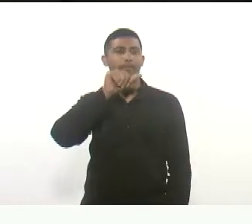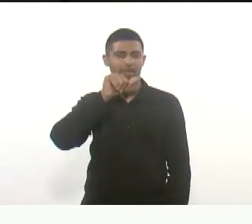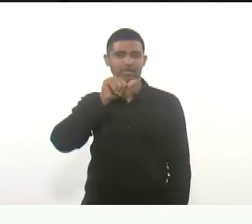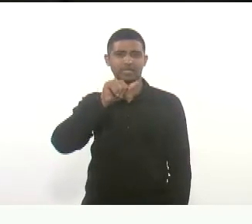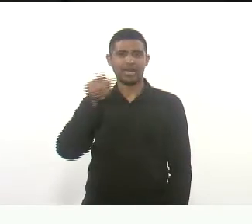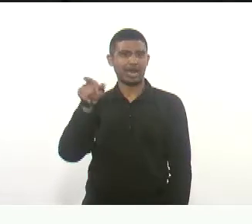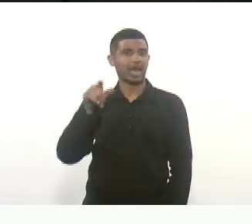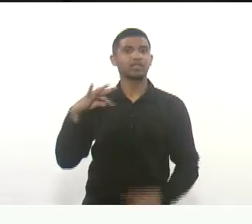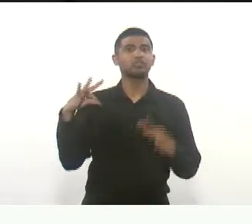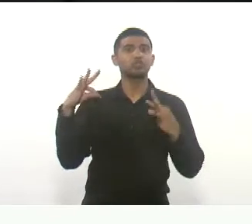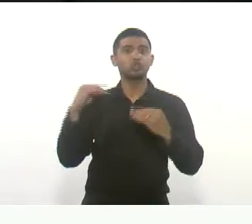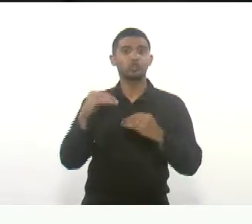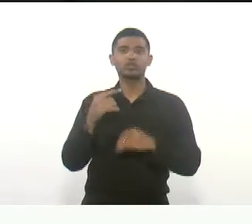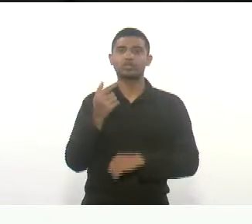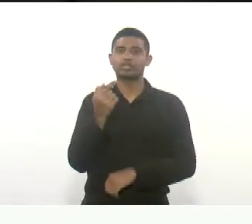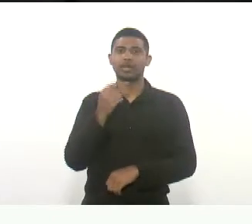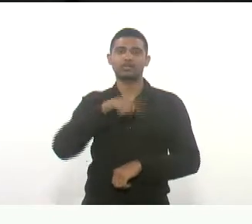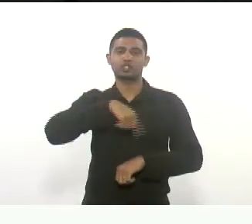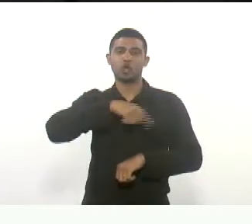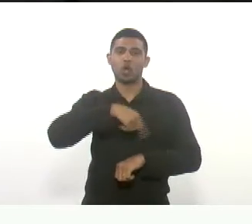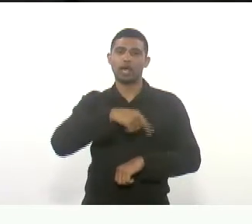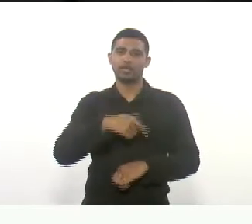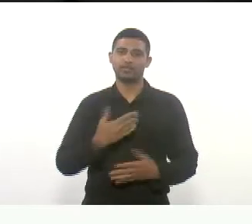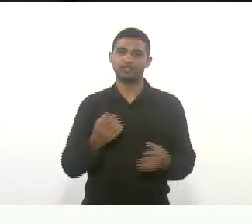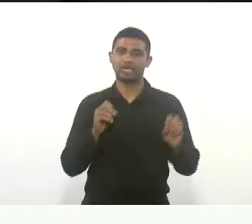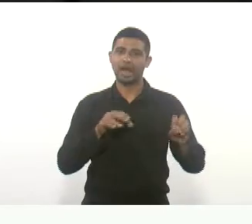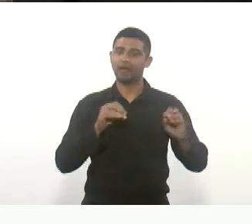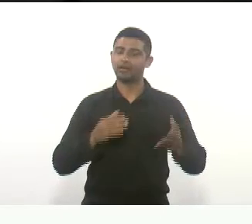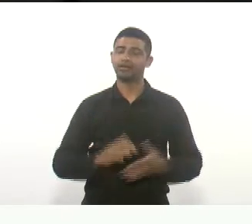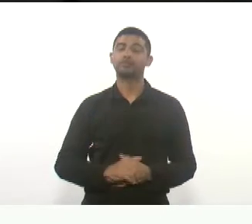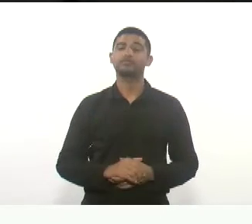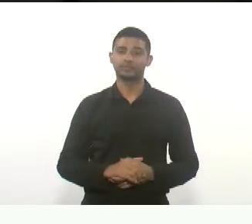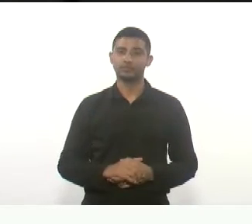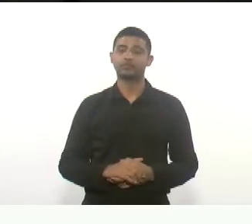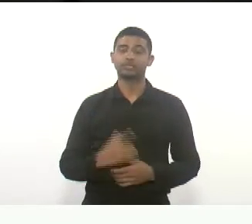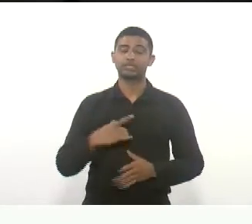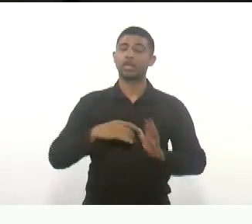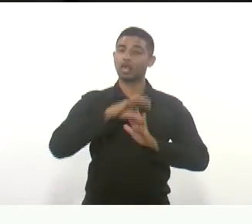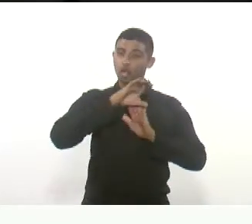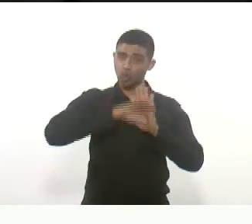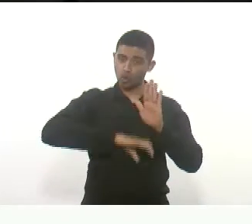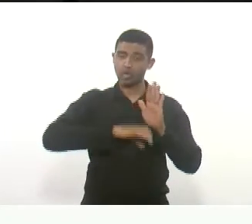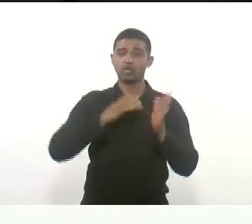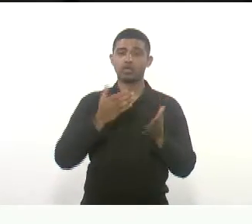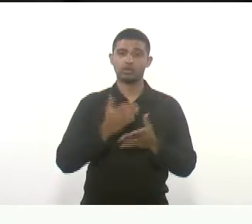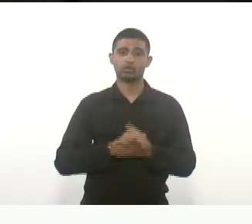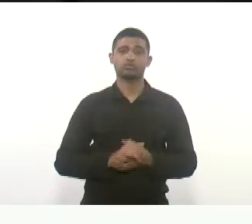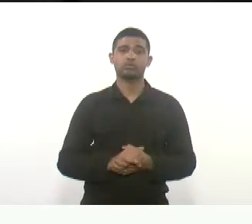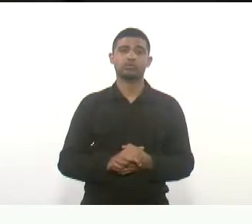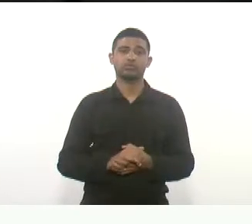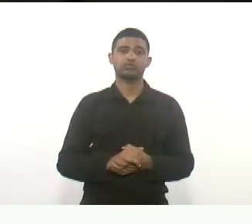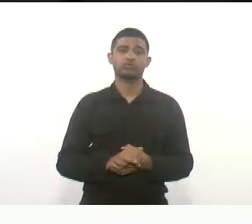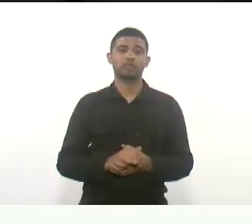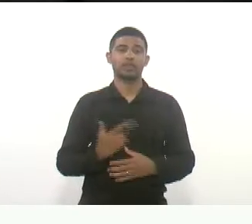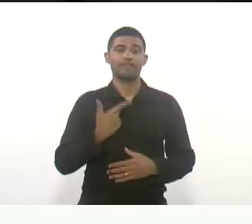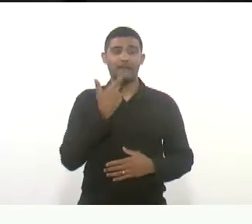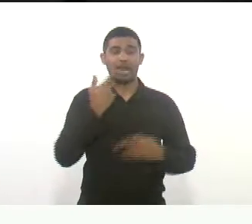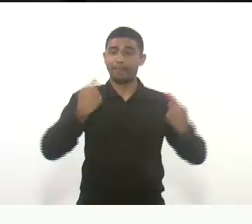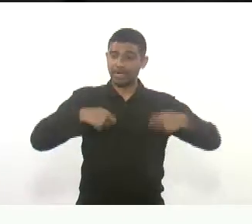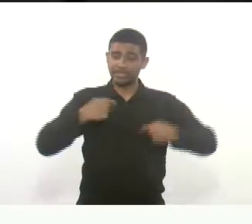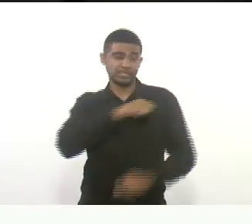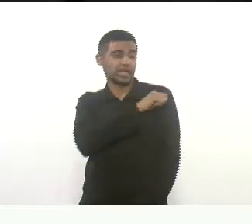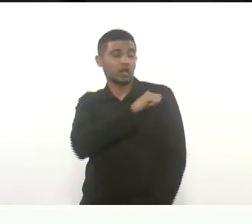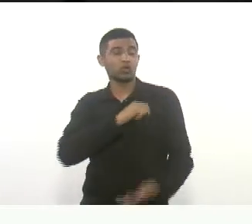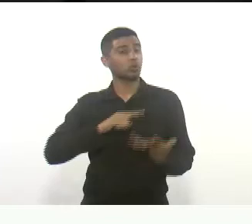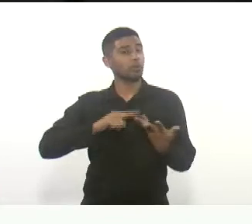7 horas de aula para os alunos. Não vai ter nenhum que não tenha currículo nacional que defina o que todos os alunos têm que alcançar.